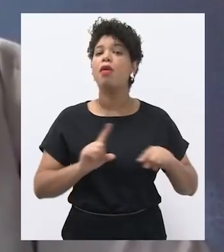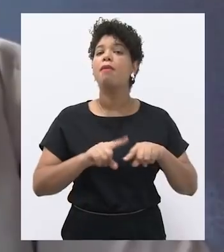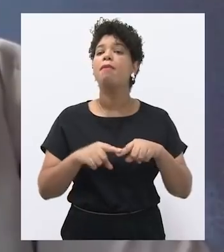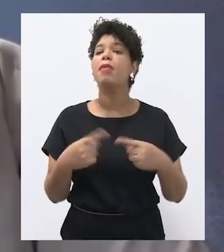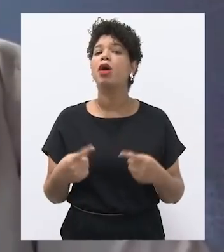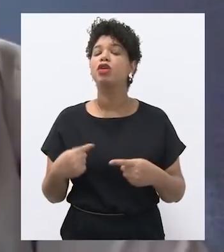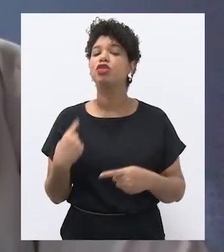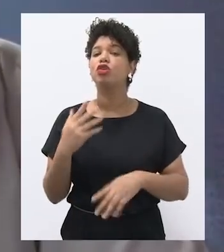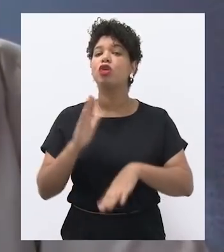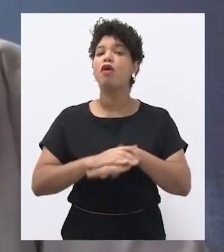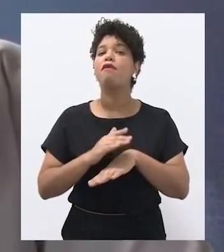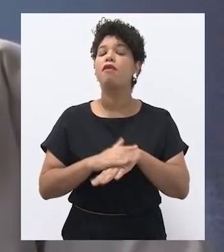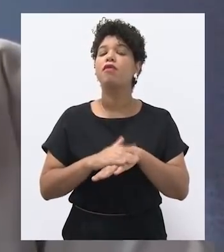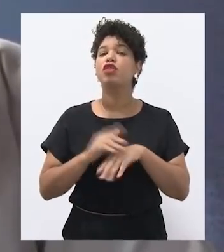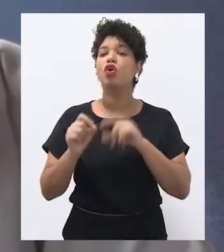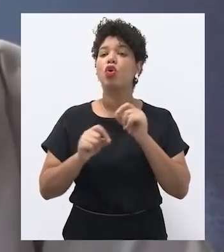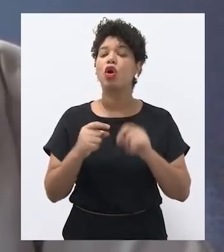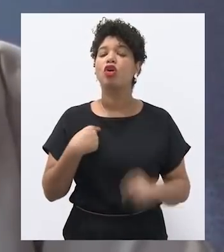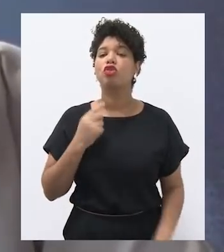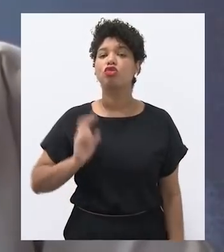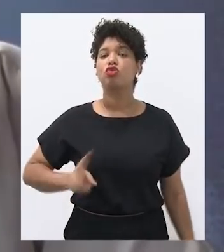essa questão e não continuarmos